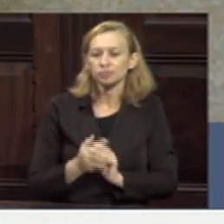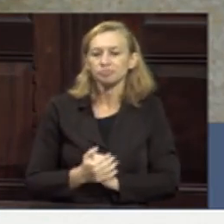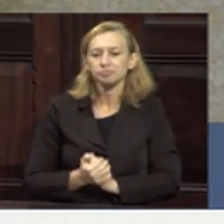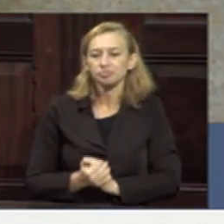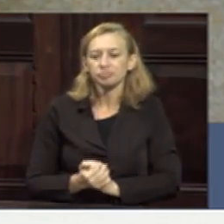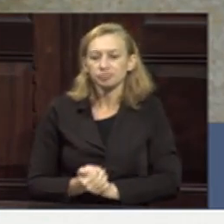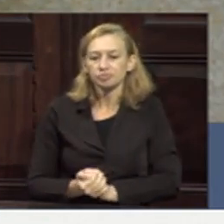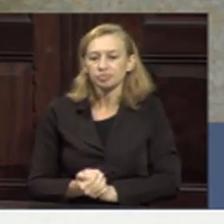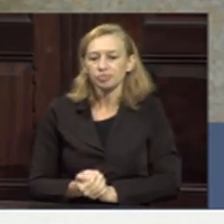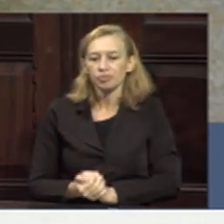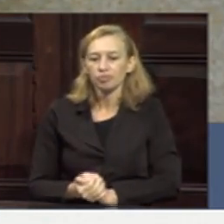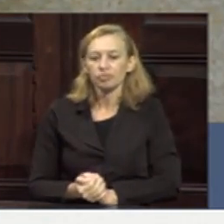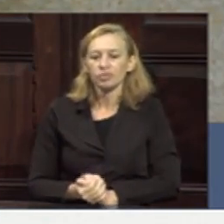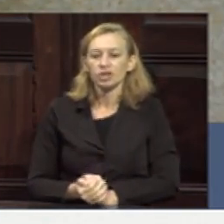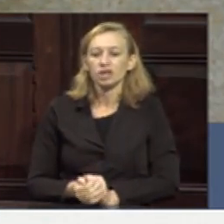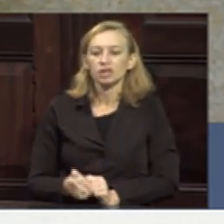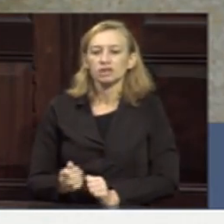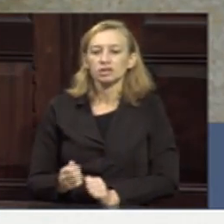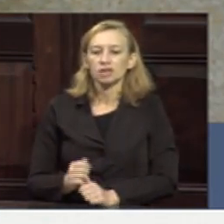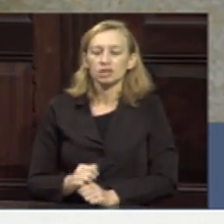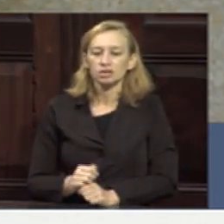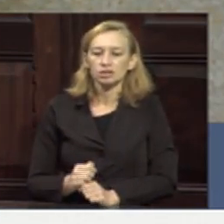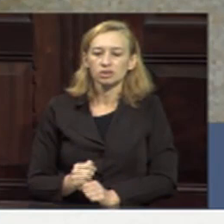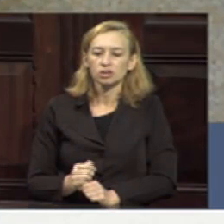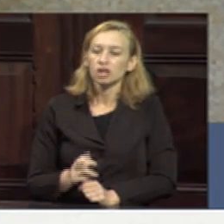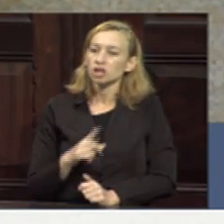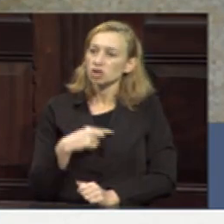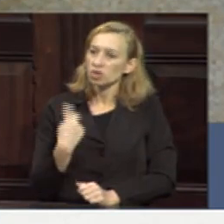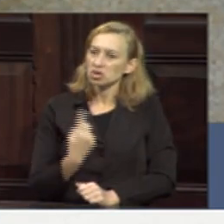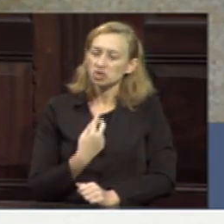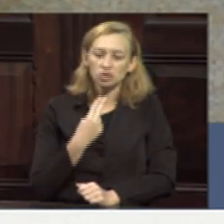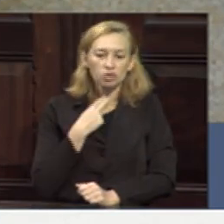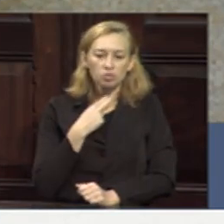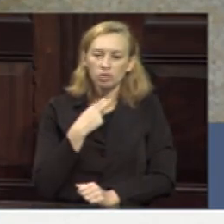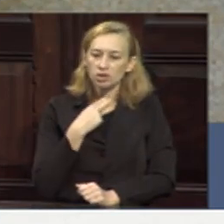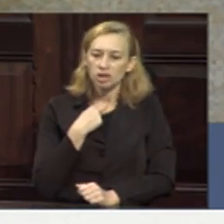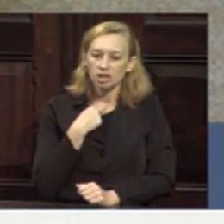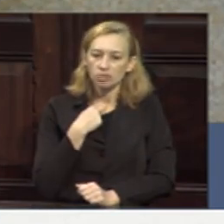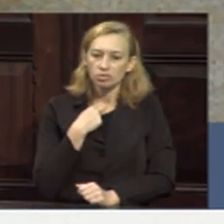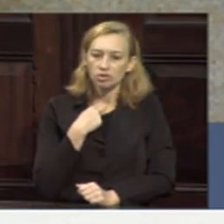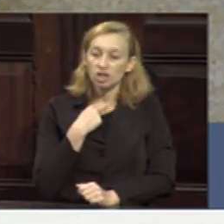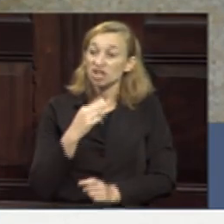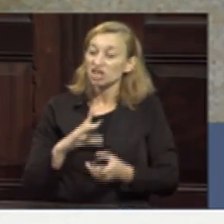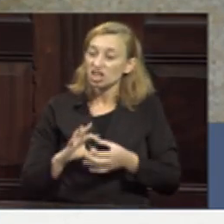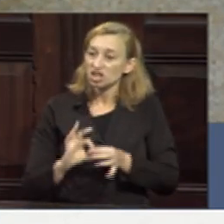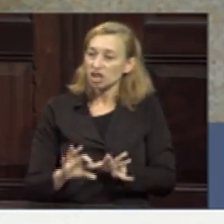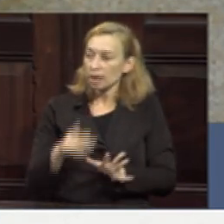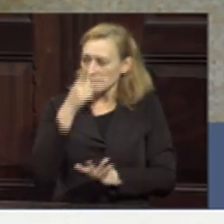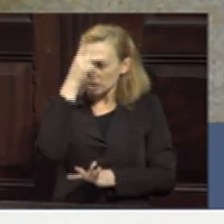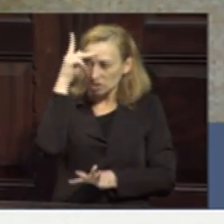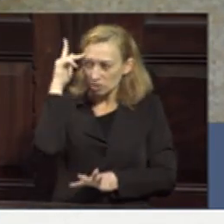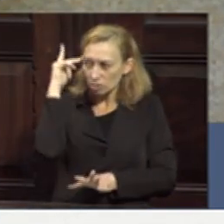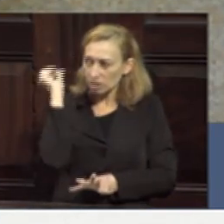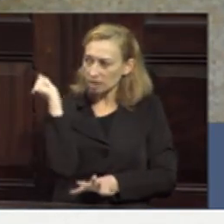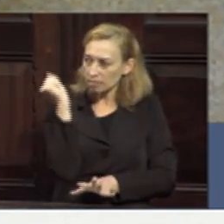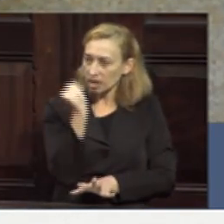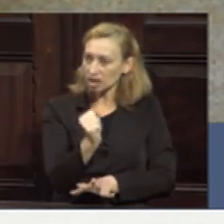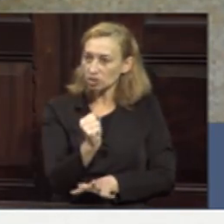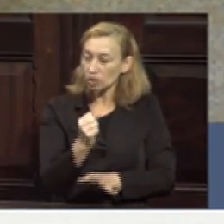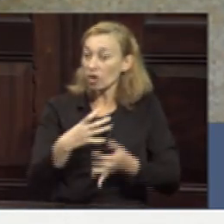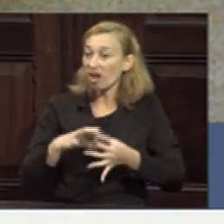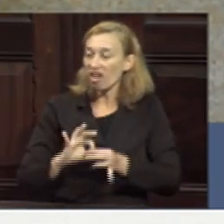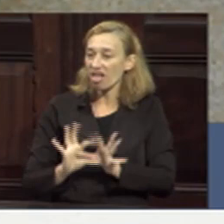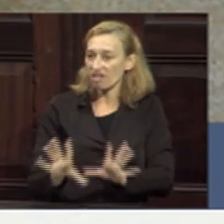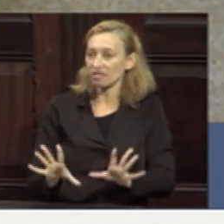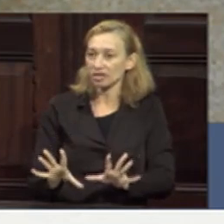ser levados à punição, porque nós não podemos deixar de nos indignar e não podemos permitir